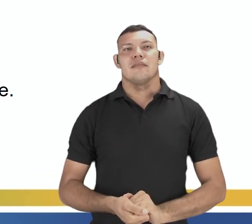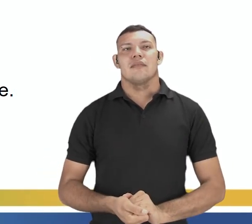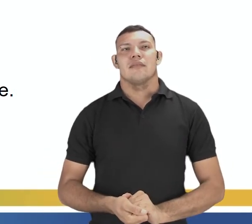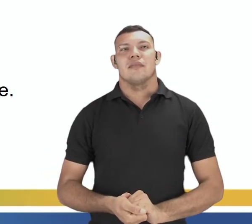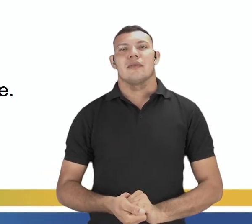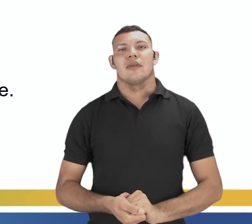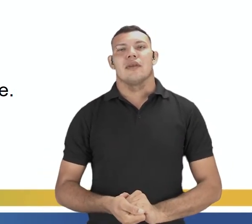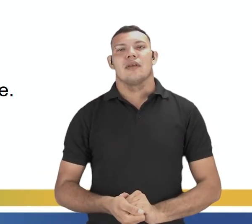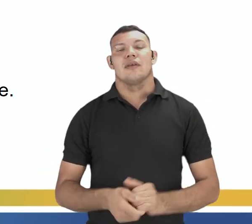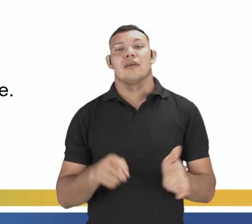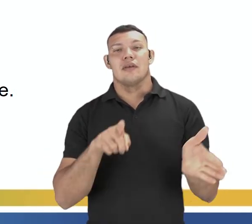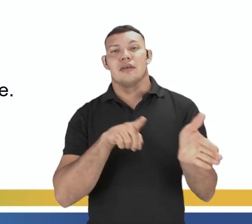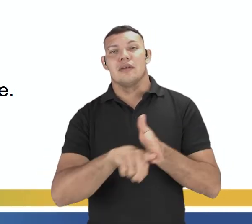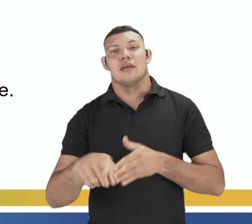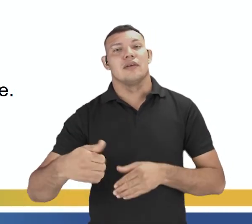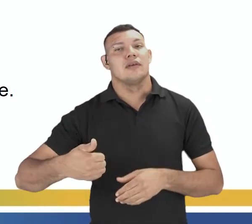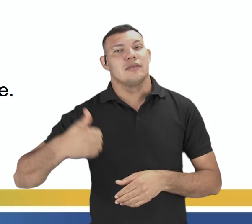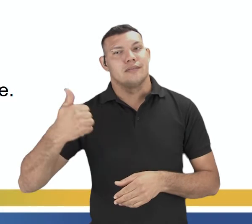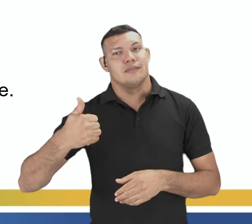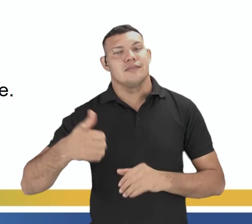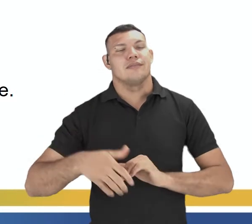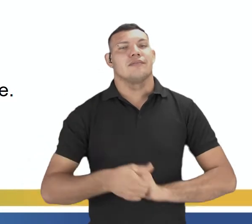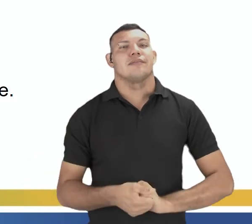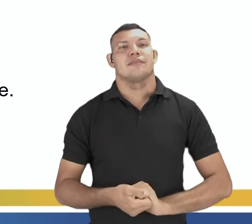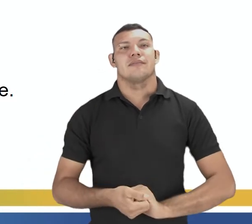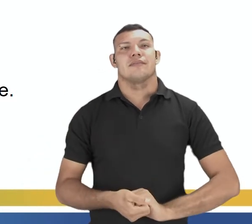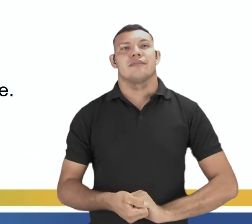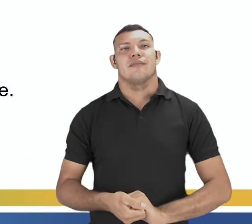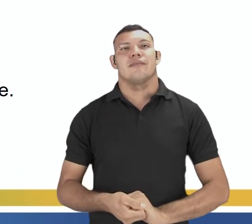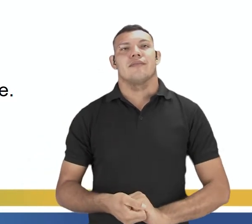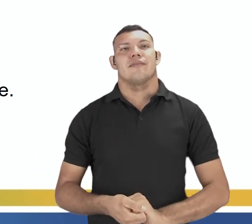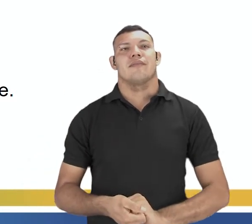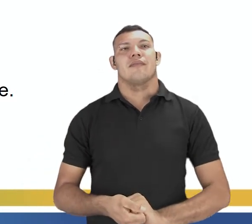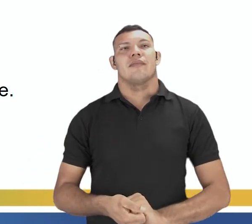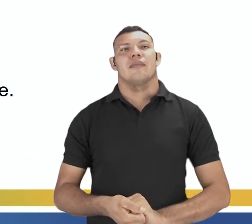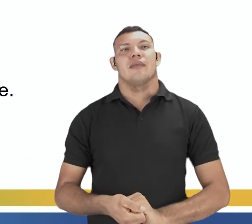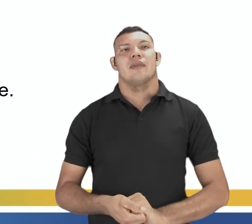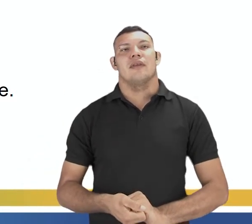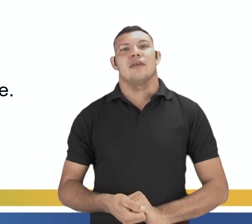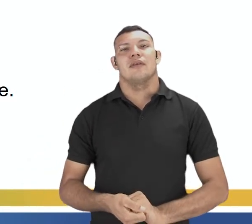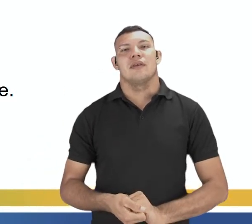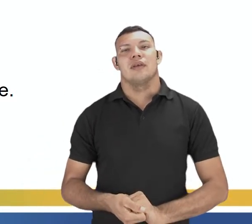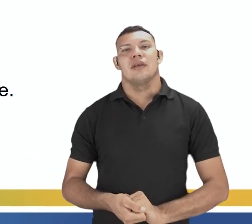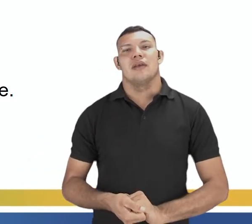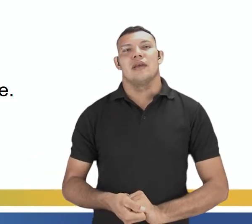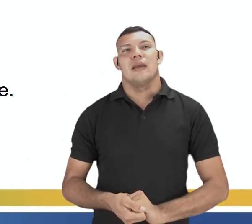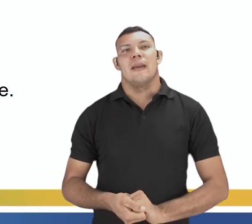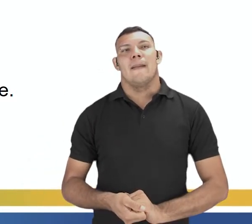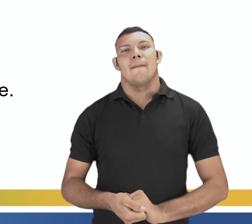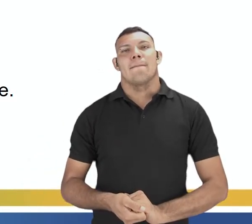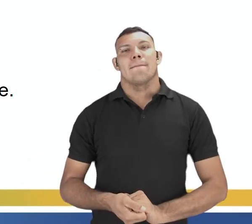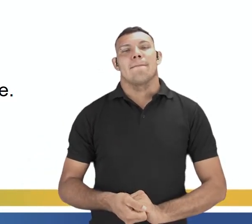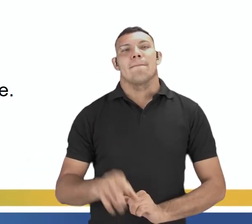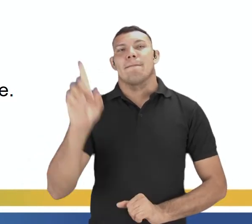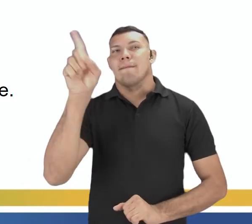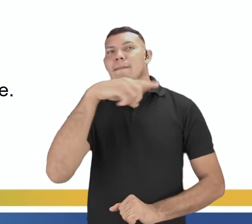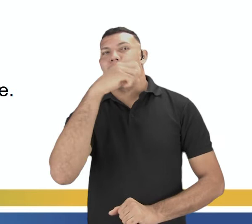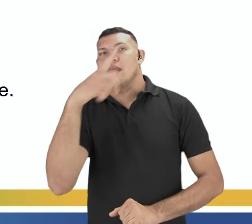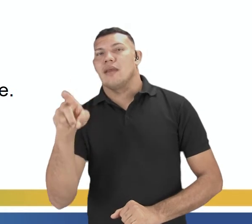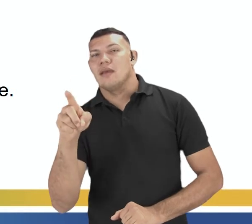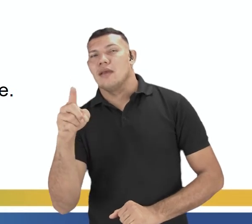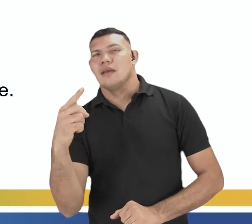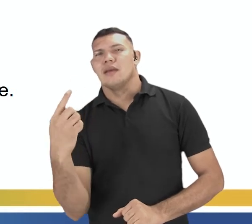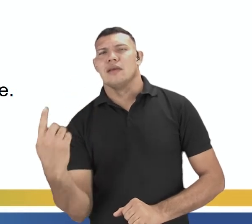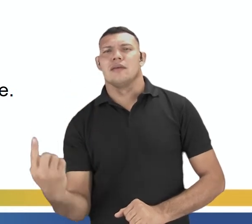Eu tenho essa questão aqui que vocês podem trazer à tona o que a gente já falou antes. Assinale a